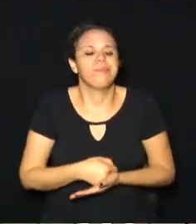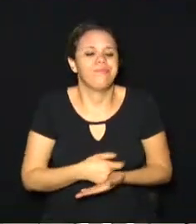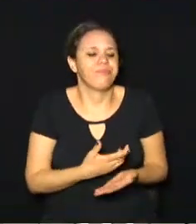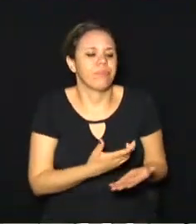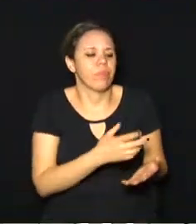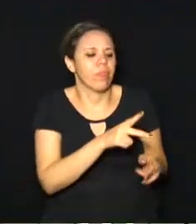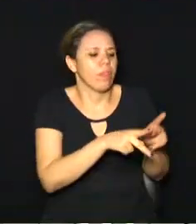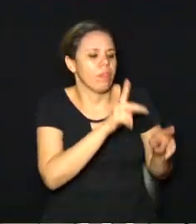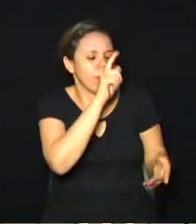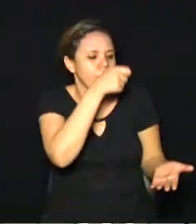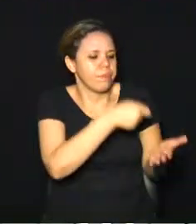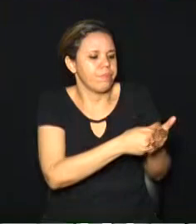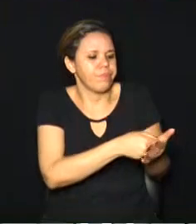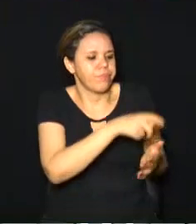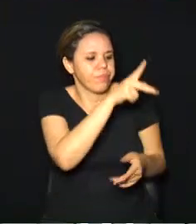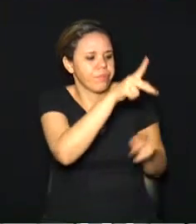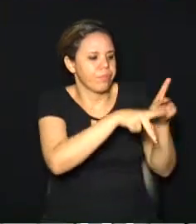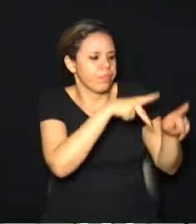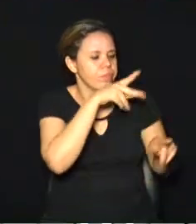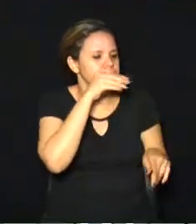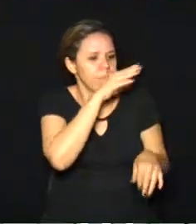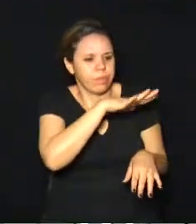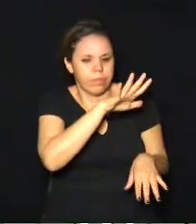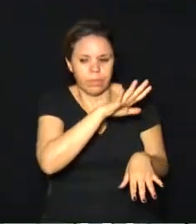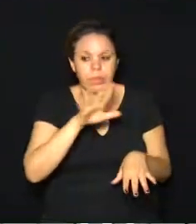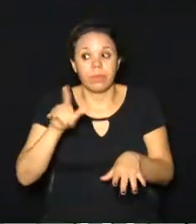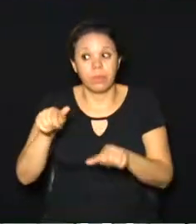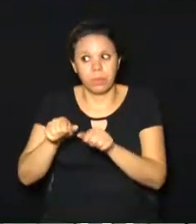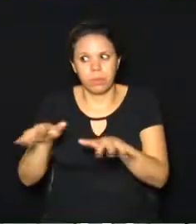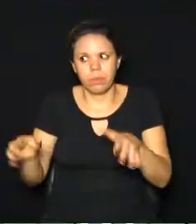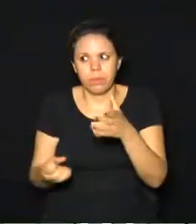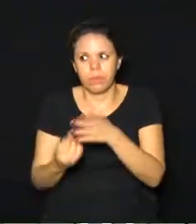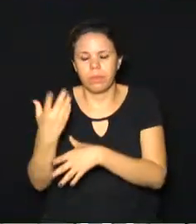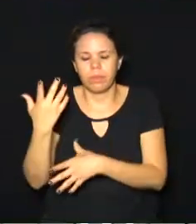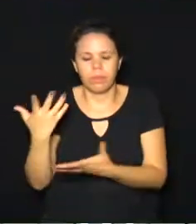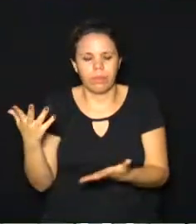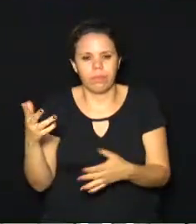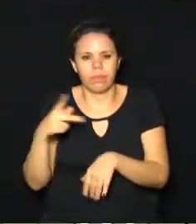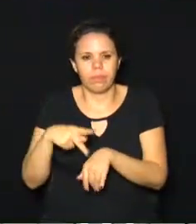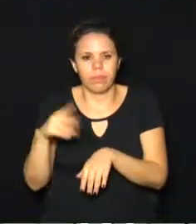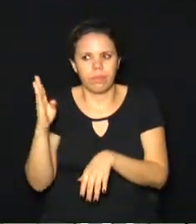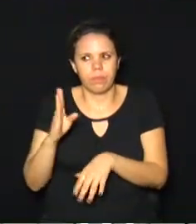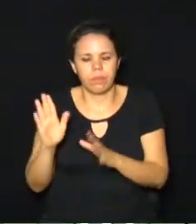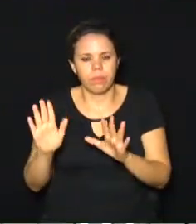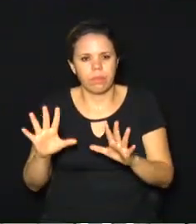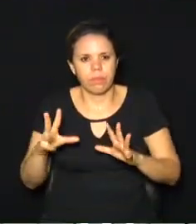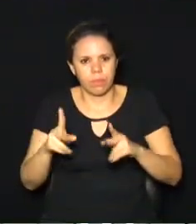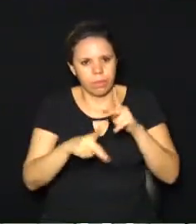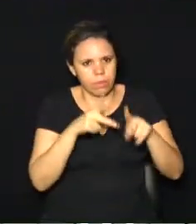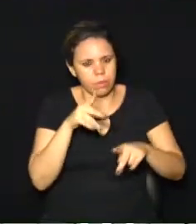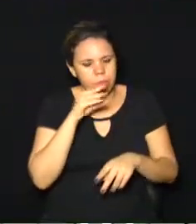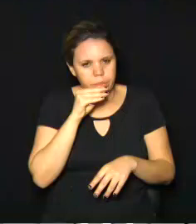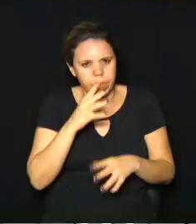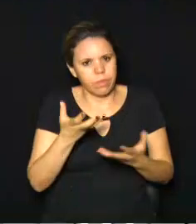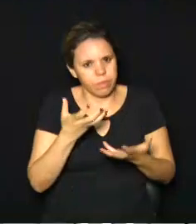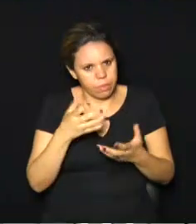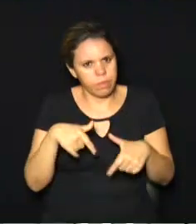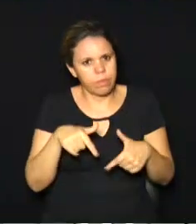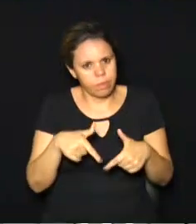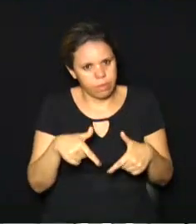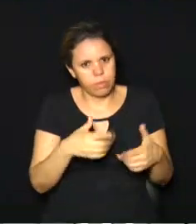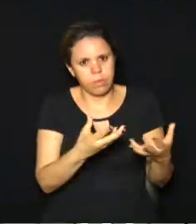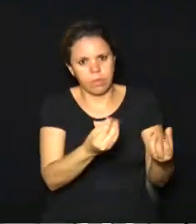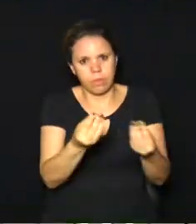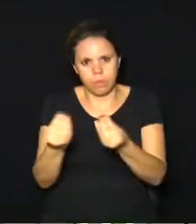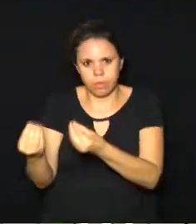alguma decisão pessoal, é provocado pela excepcionalidade. E todos estão dispostos a trabalhar, inclusive